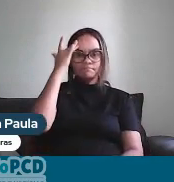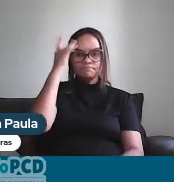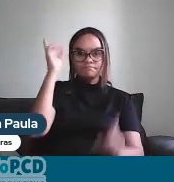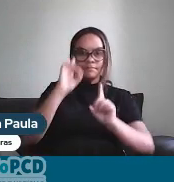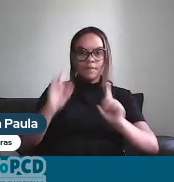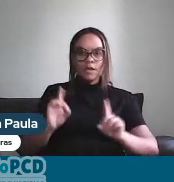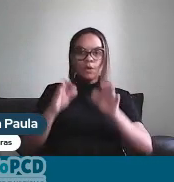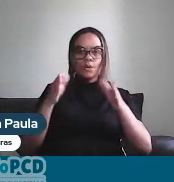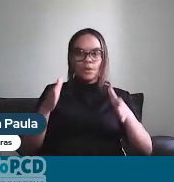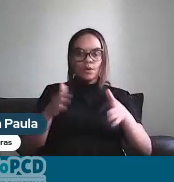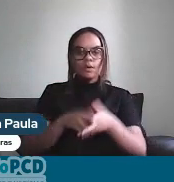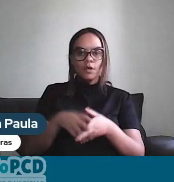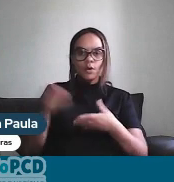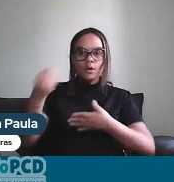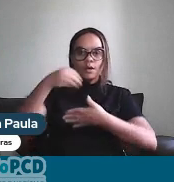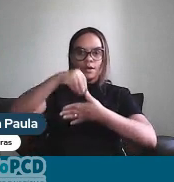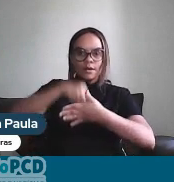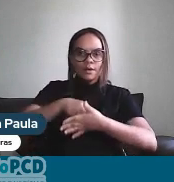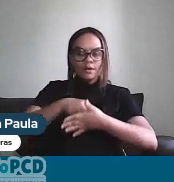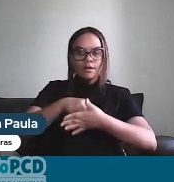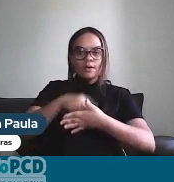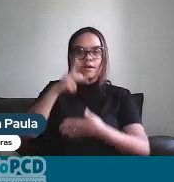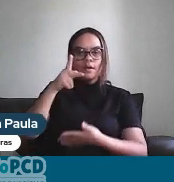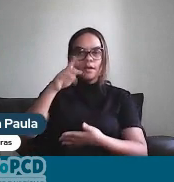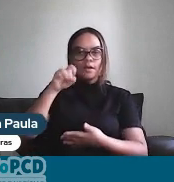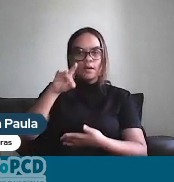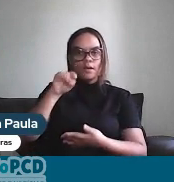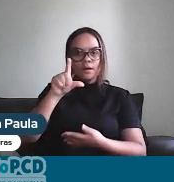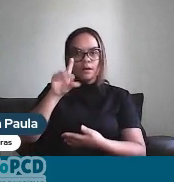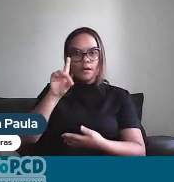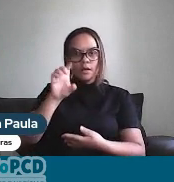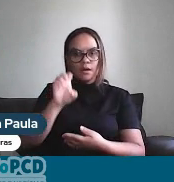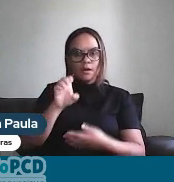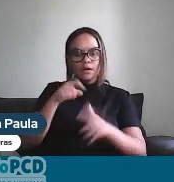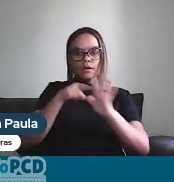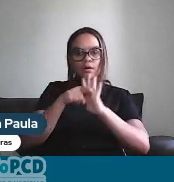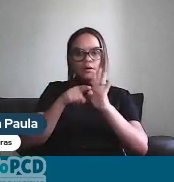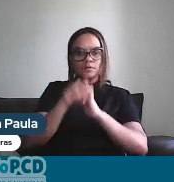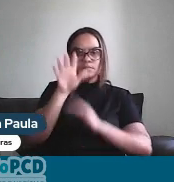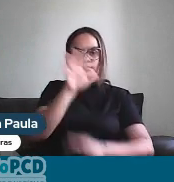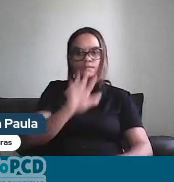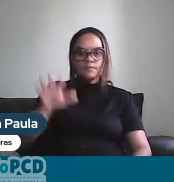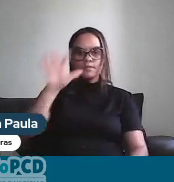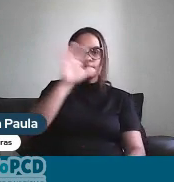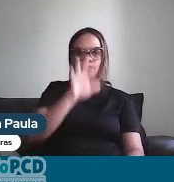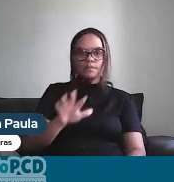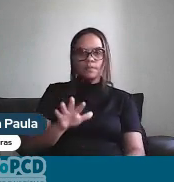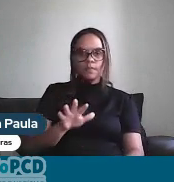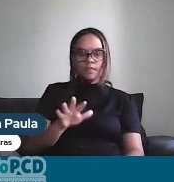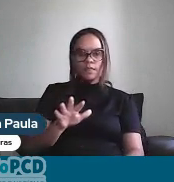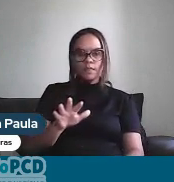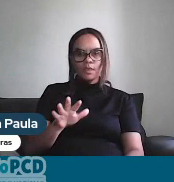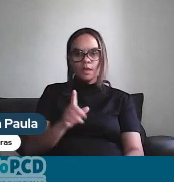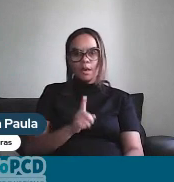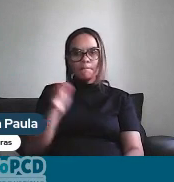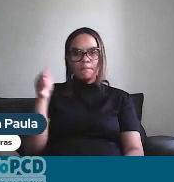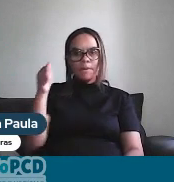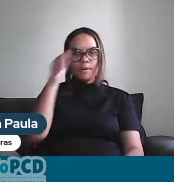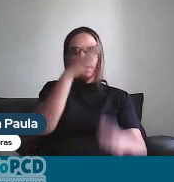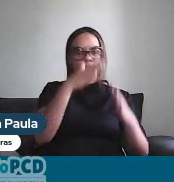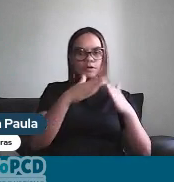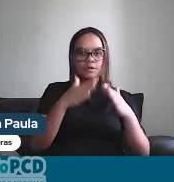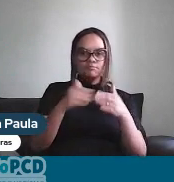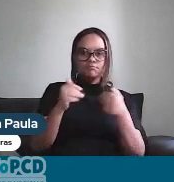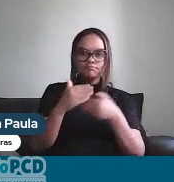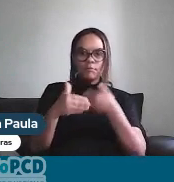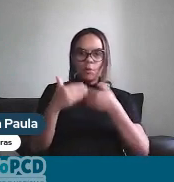deficiência dentro da PNAD, que é a Pesquisa Nacional por Domicílios de forma